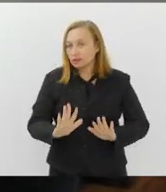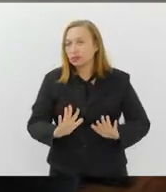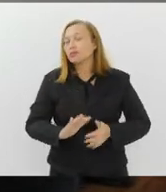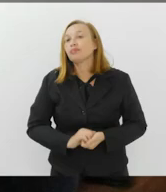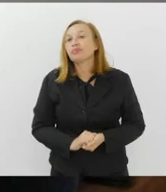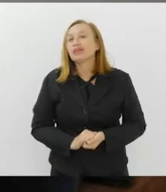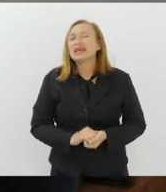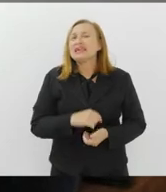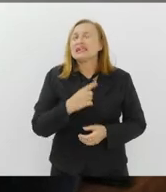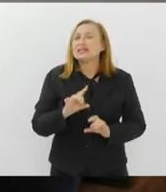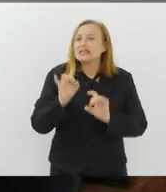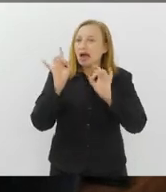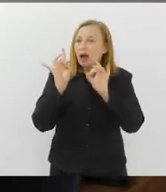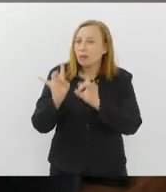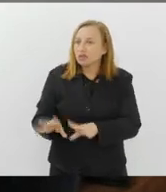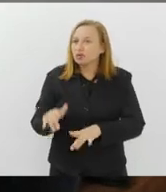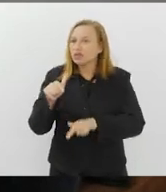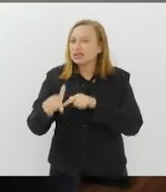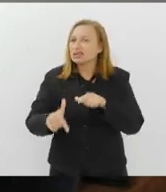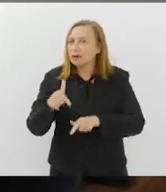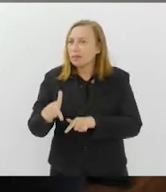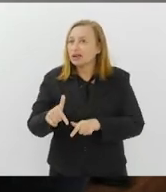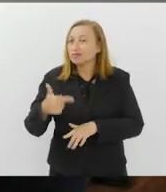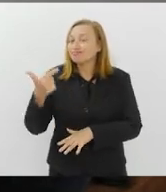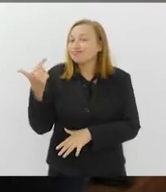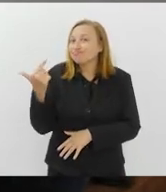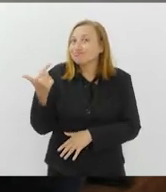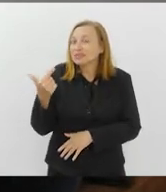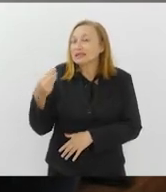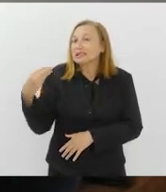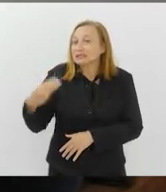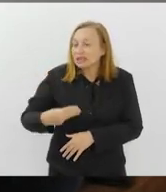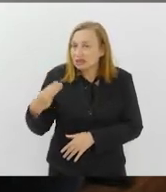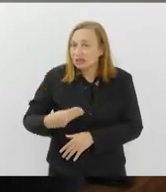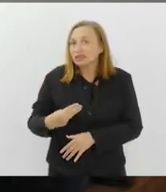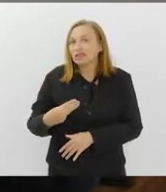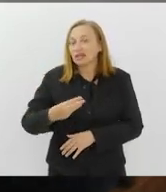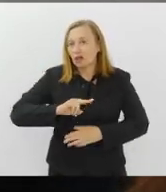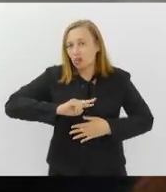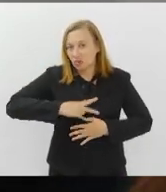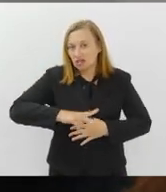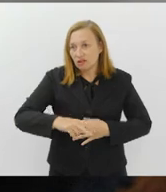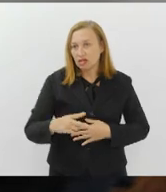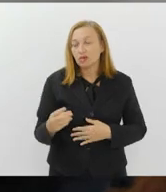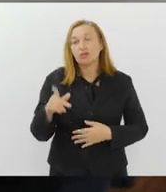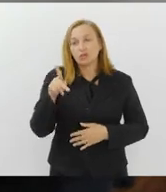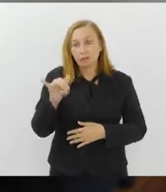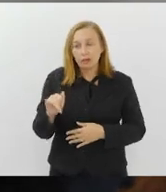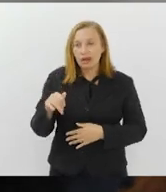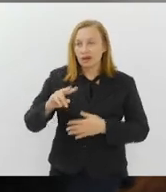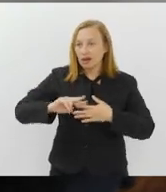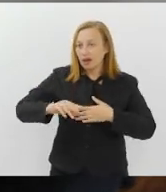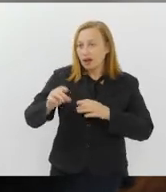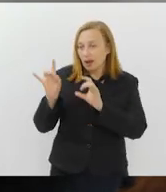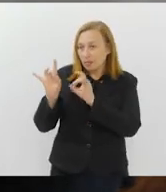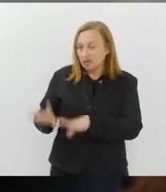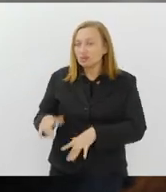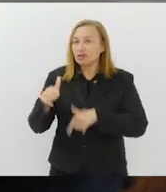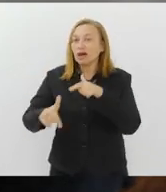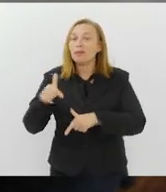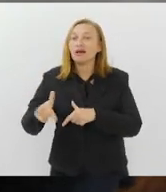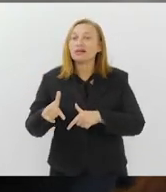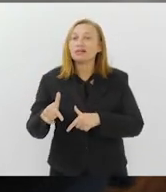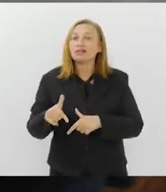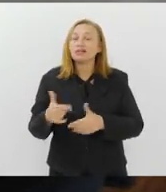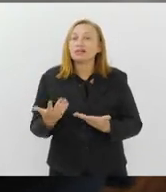esse abandono do emprego tem uma terceira consequência. Quando o pai abandona o emprego, ele tem que recorrer